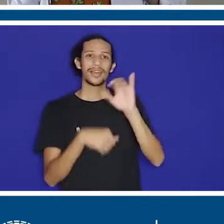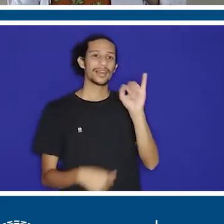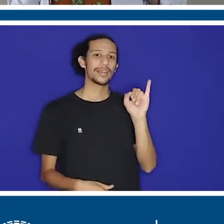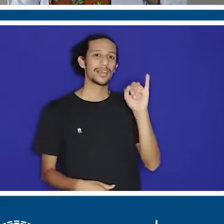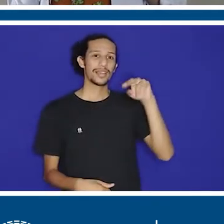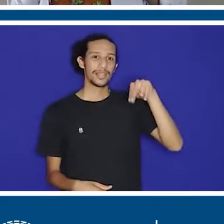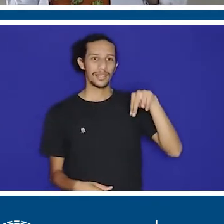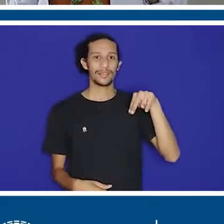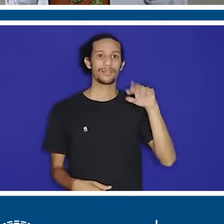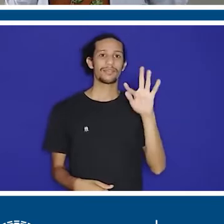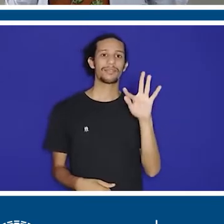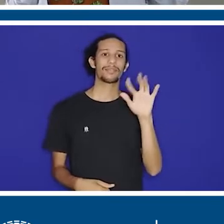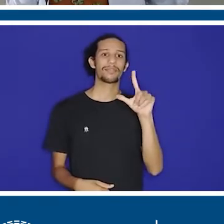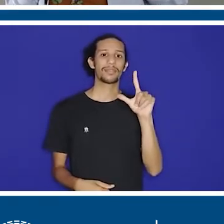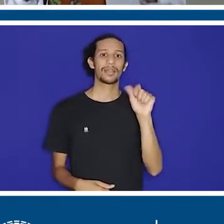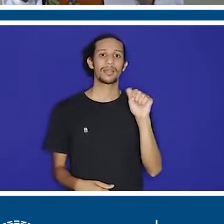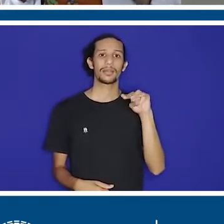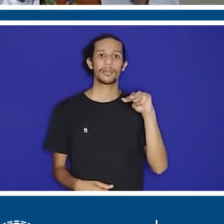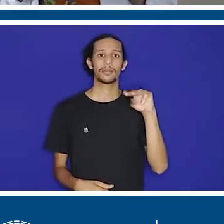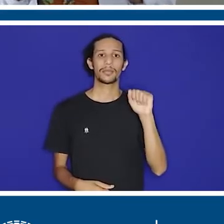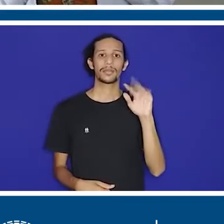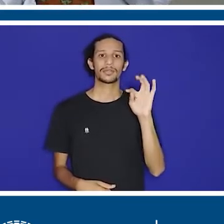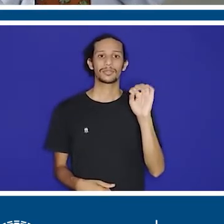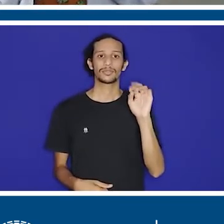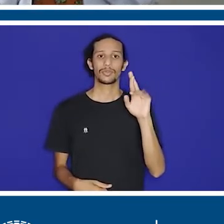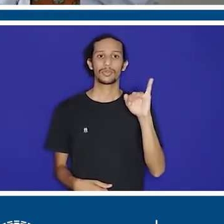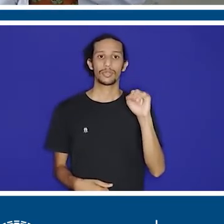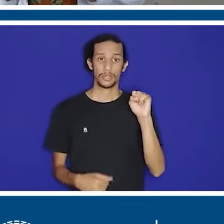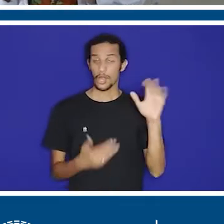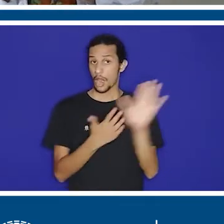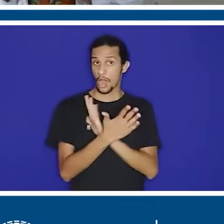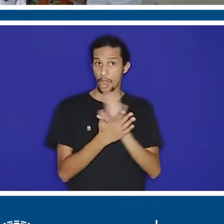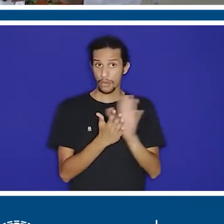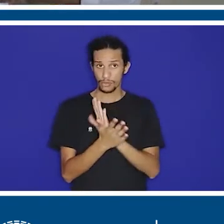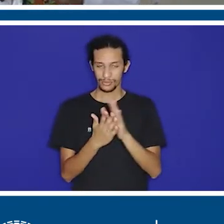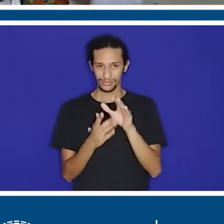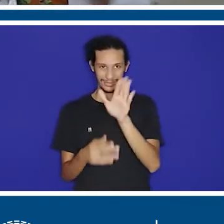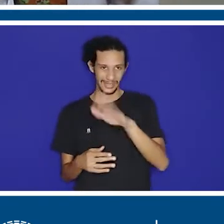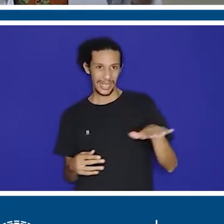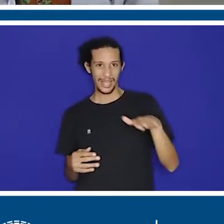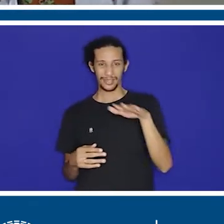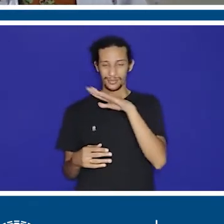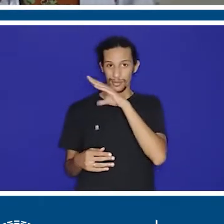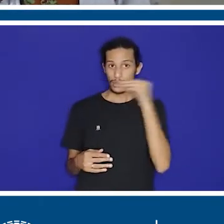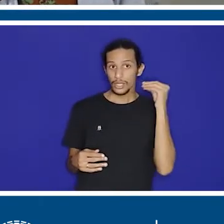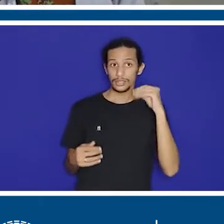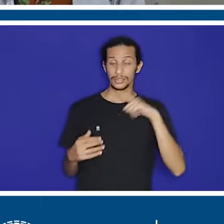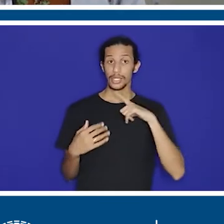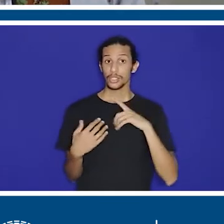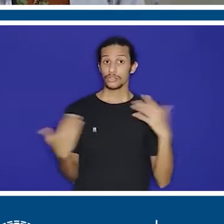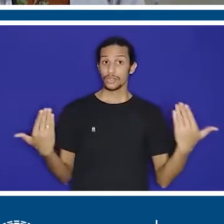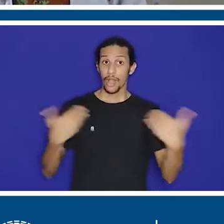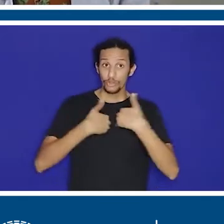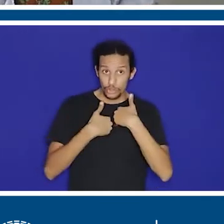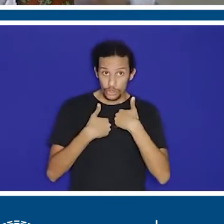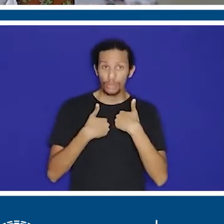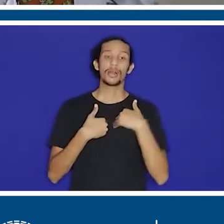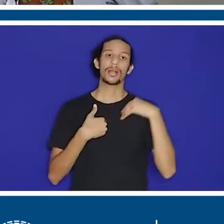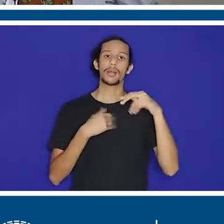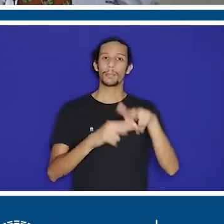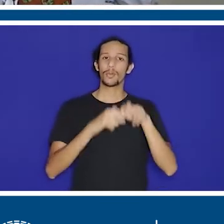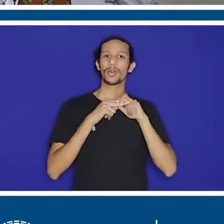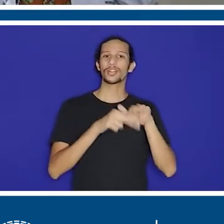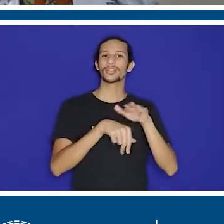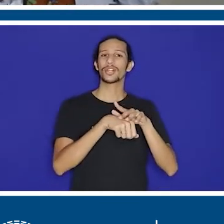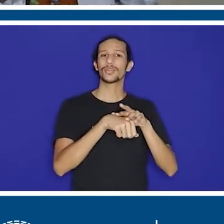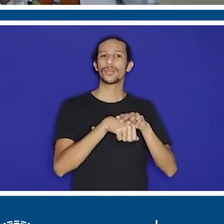inflamatórias. E tem alguns casos de autismo que a base são doenças inflamatórias. Então